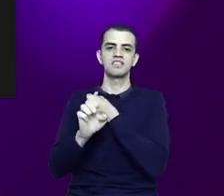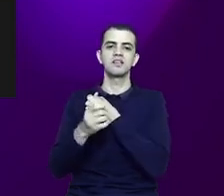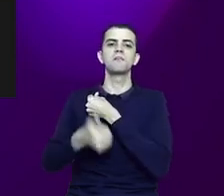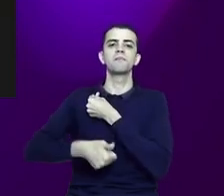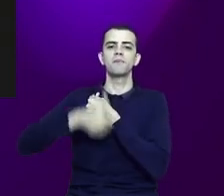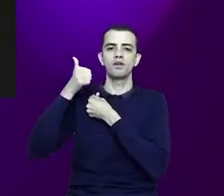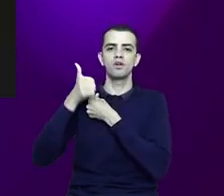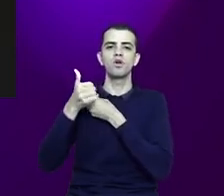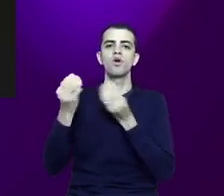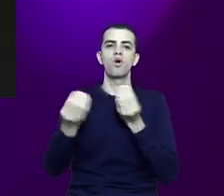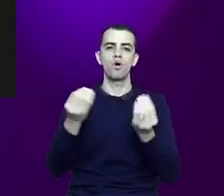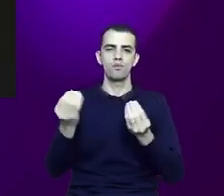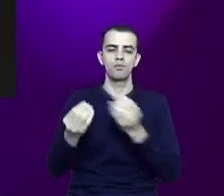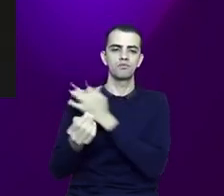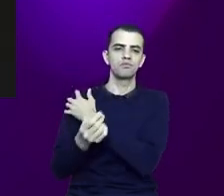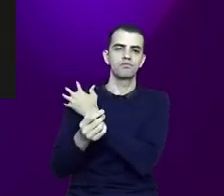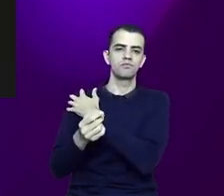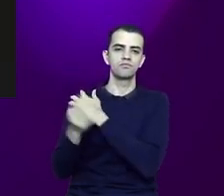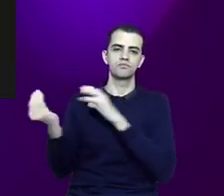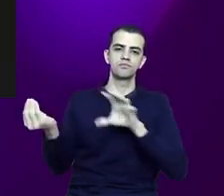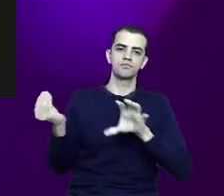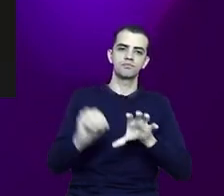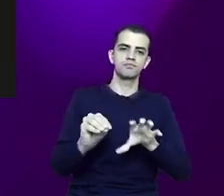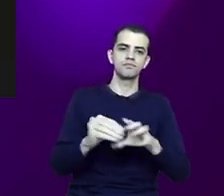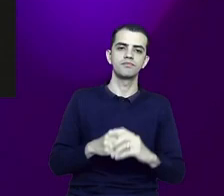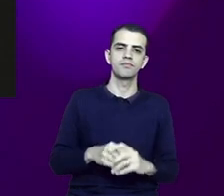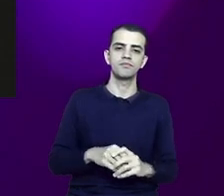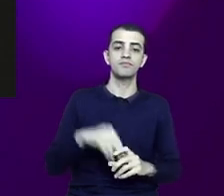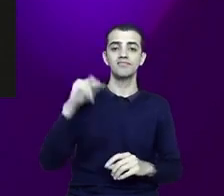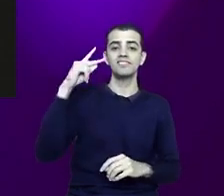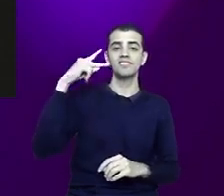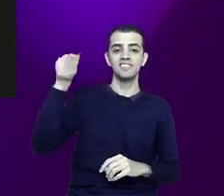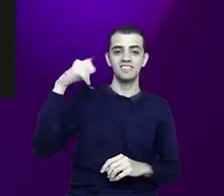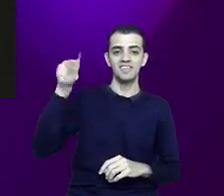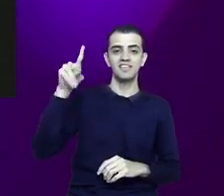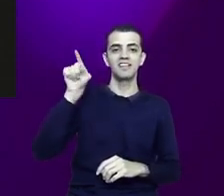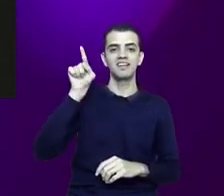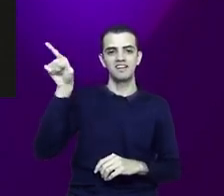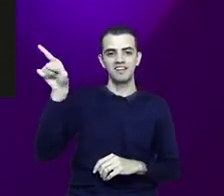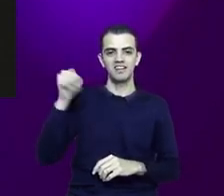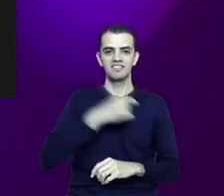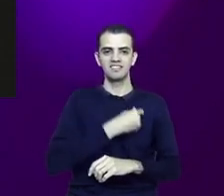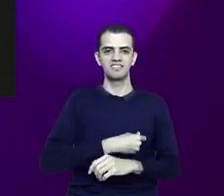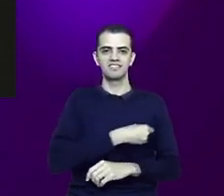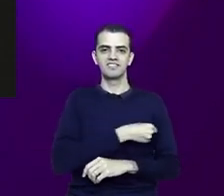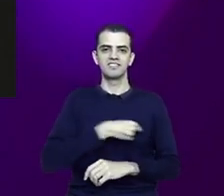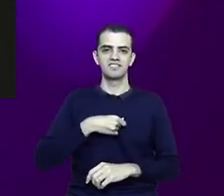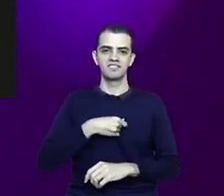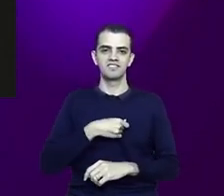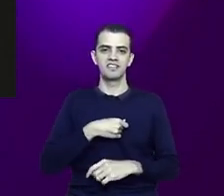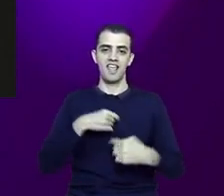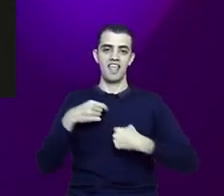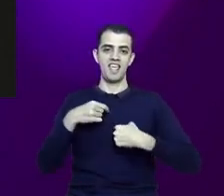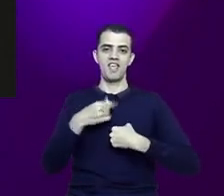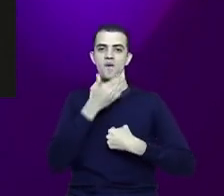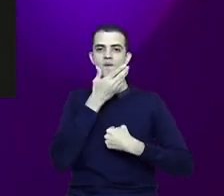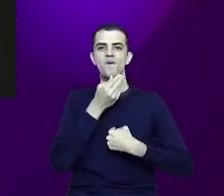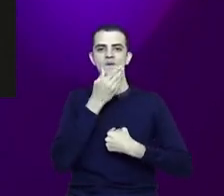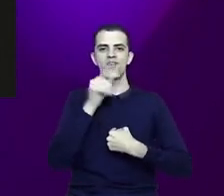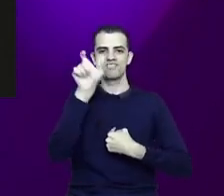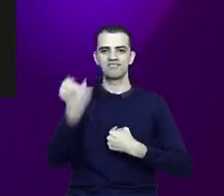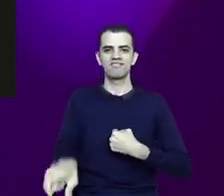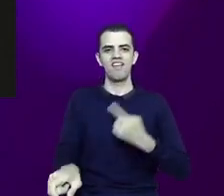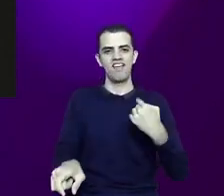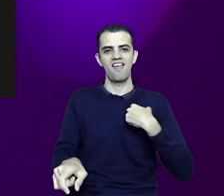implante. E aqui agora é o campo de visão lá do Morritarra na Suíça. Então, ele gravando o campo de visão, esse é o avatar, sou eu, e a gente discutindo esse